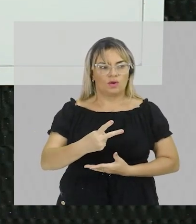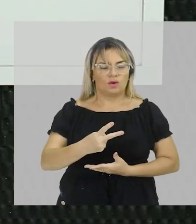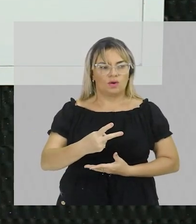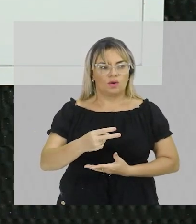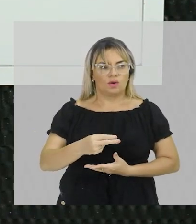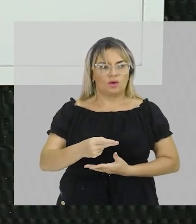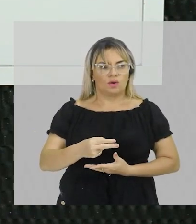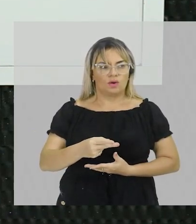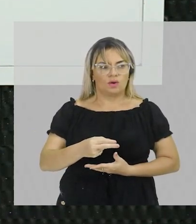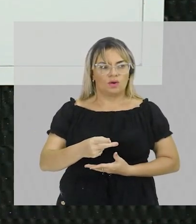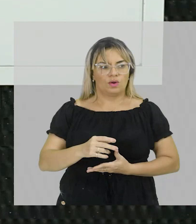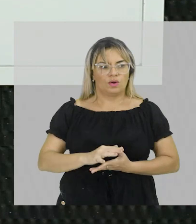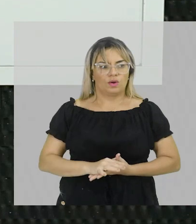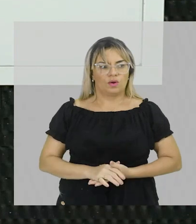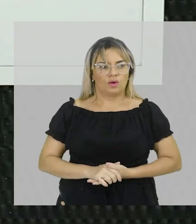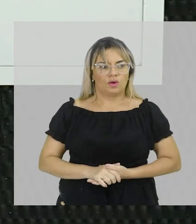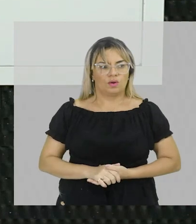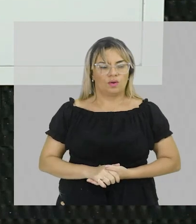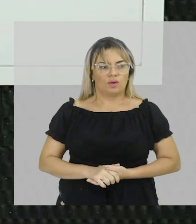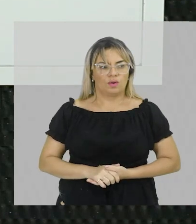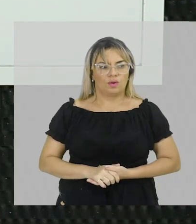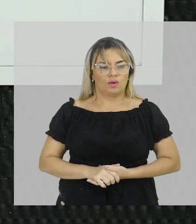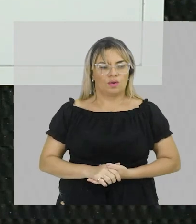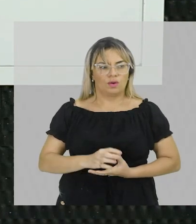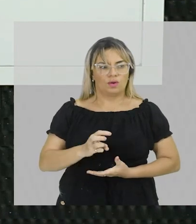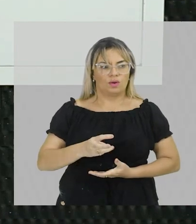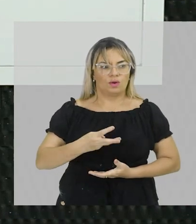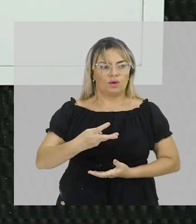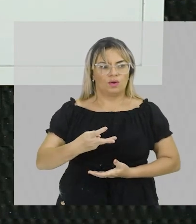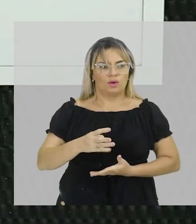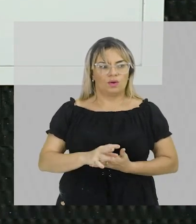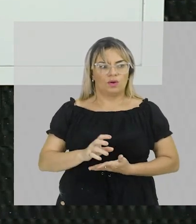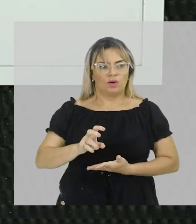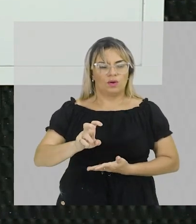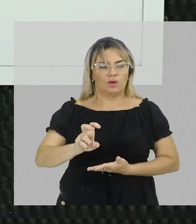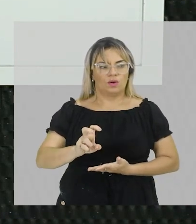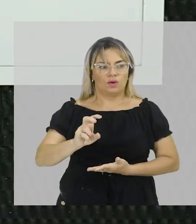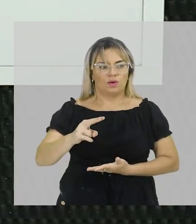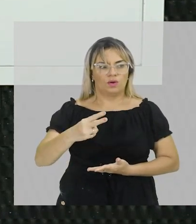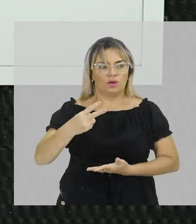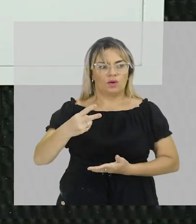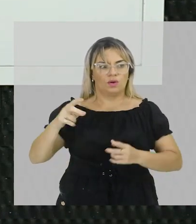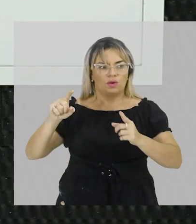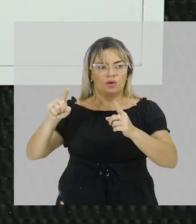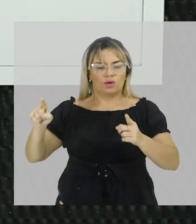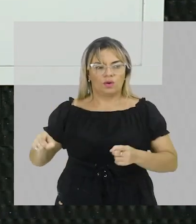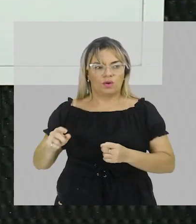a 35 ao quadrado, que multiplica 2 mais raiz de 2,